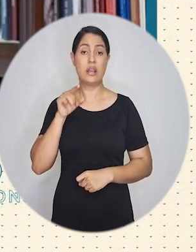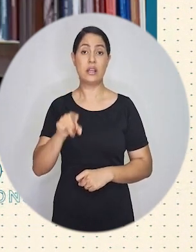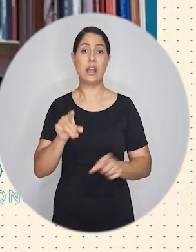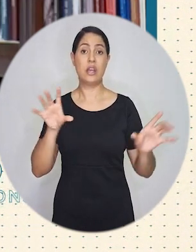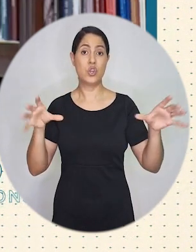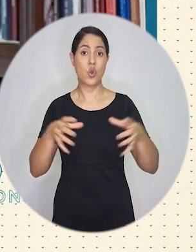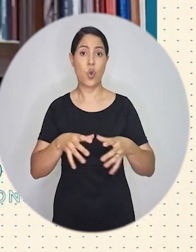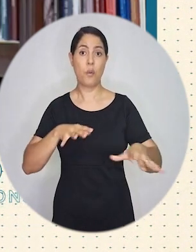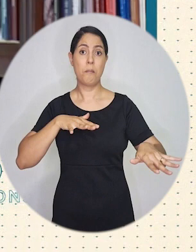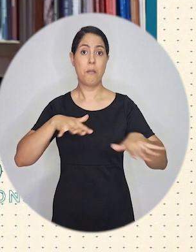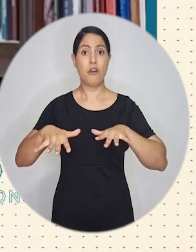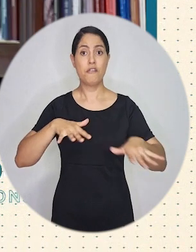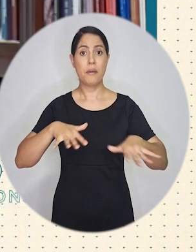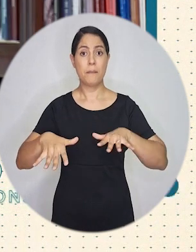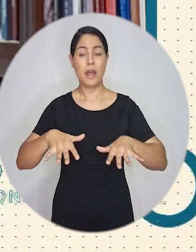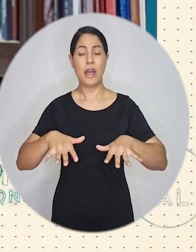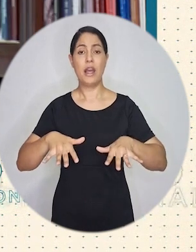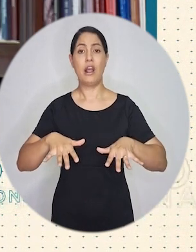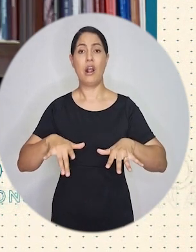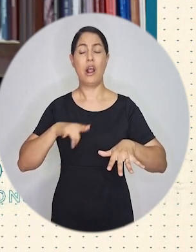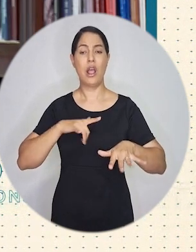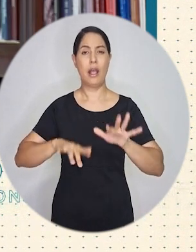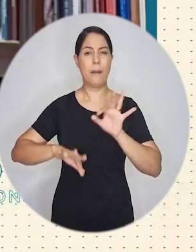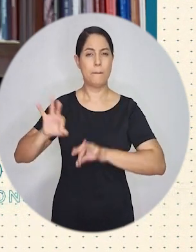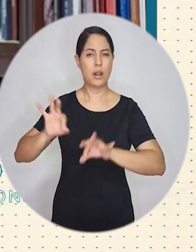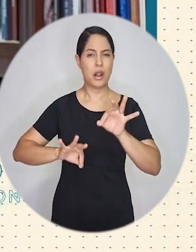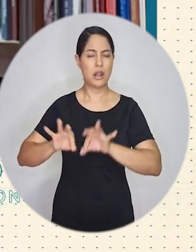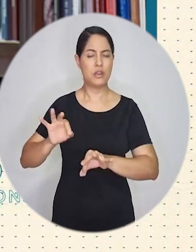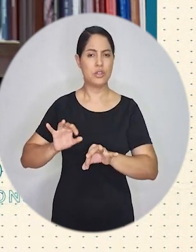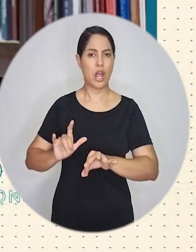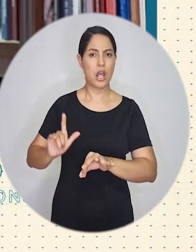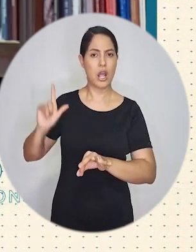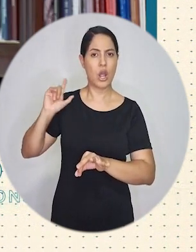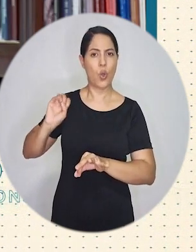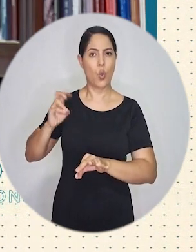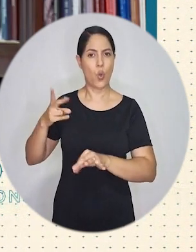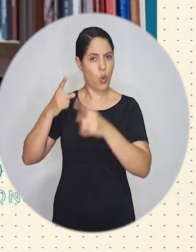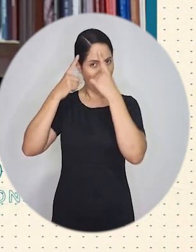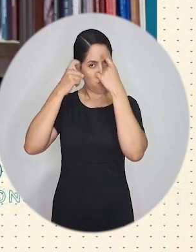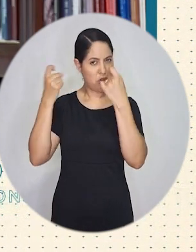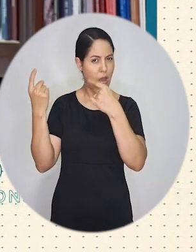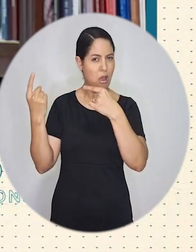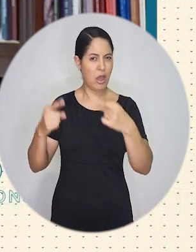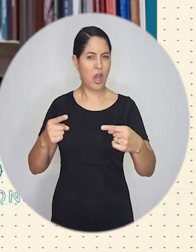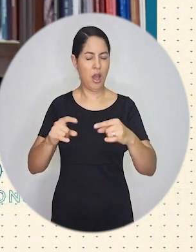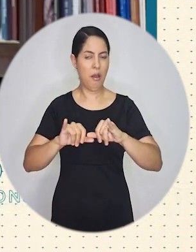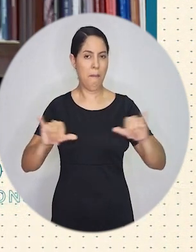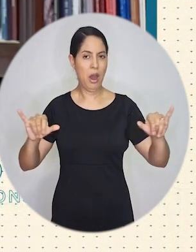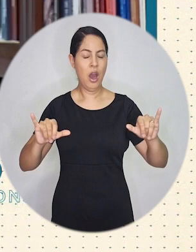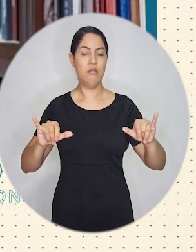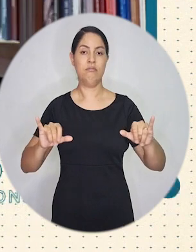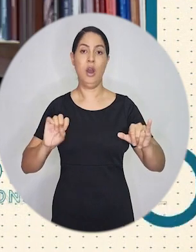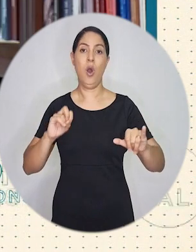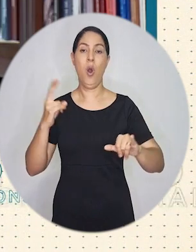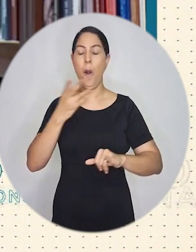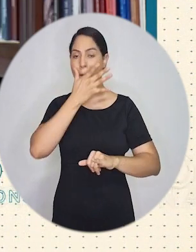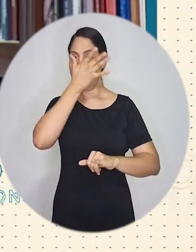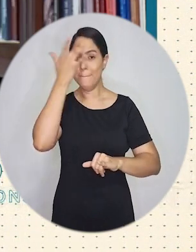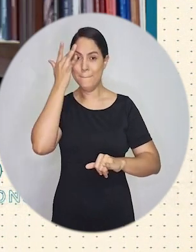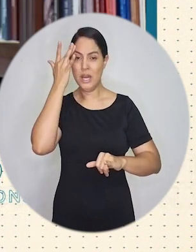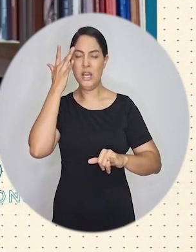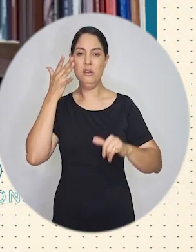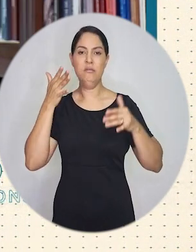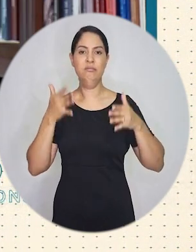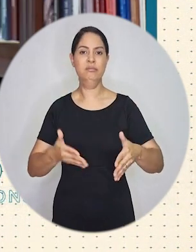notícia de que essa reunião será feita ou planejada para se praticar violência, ou se